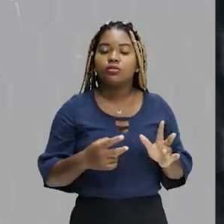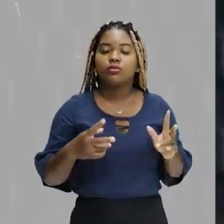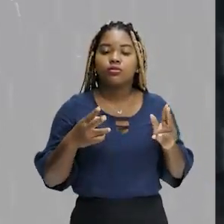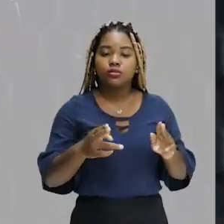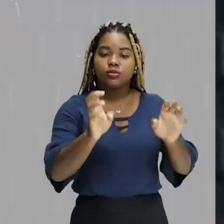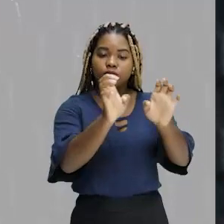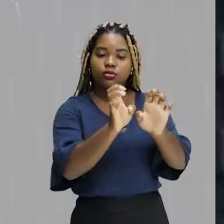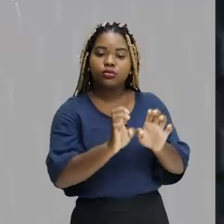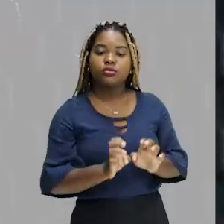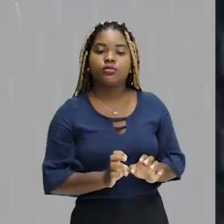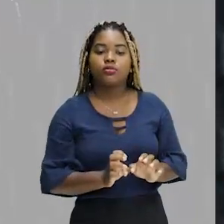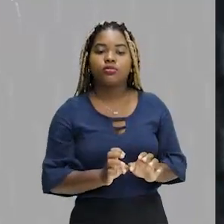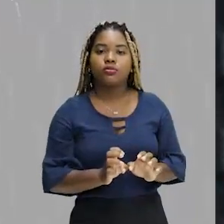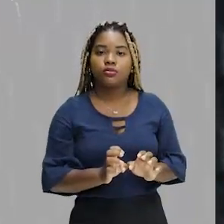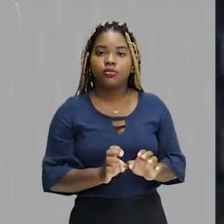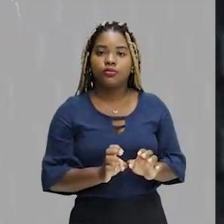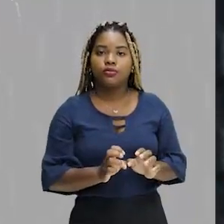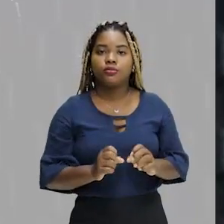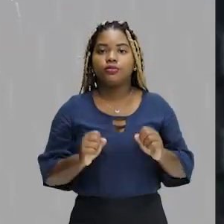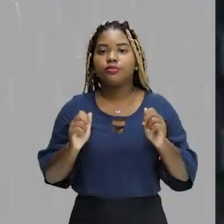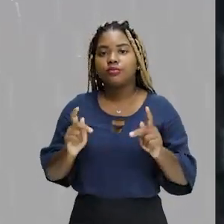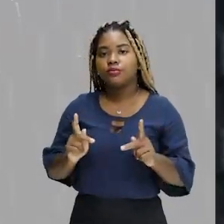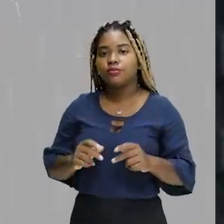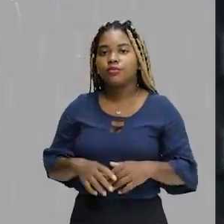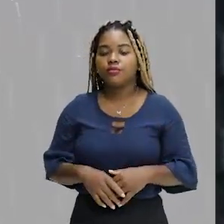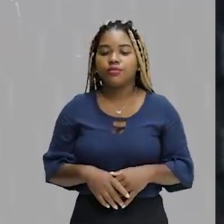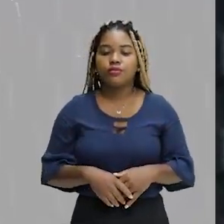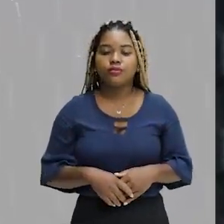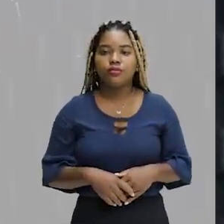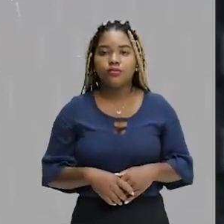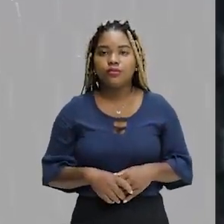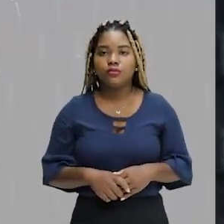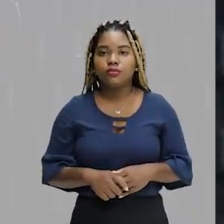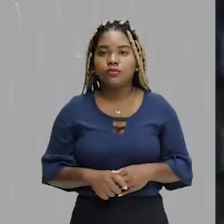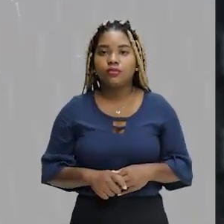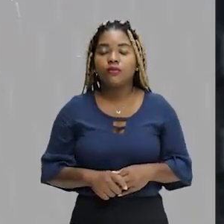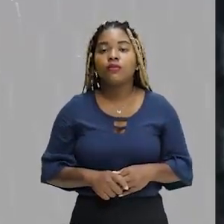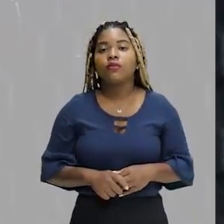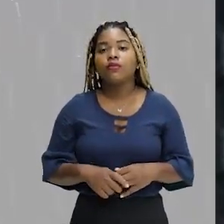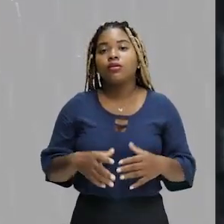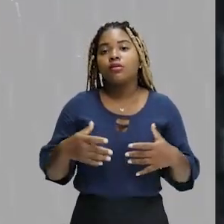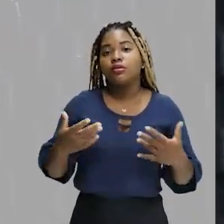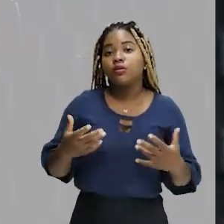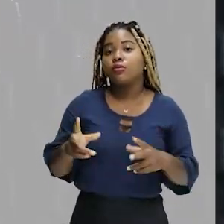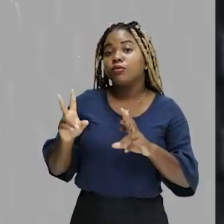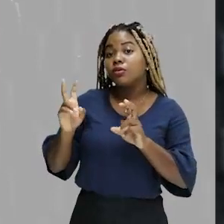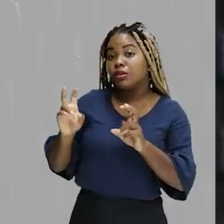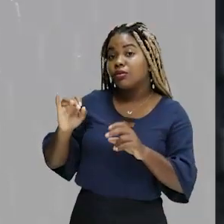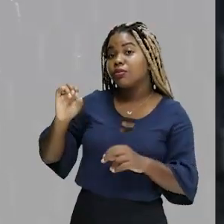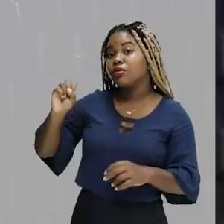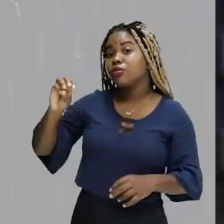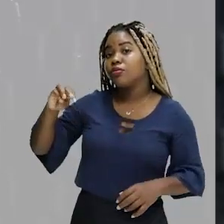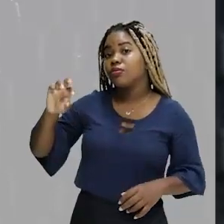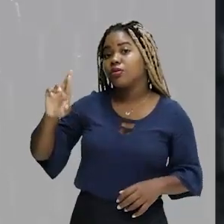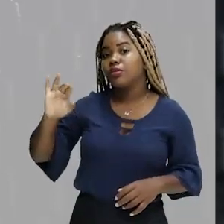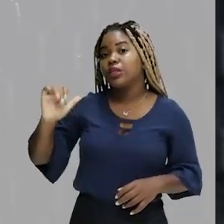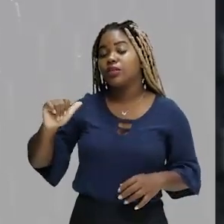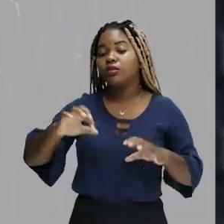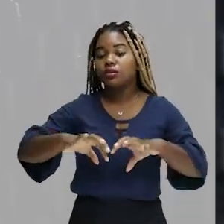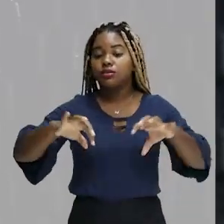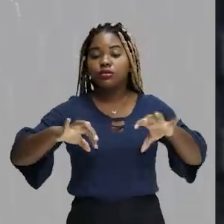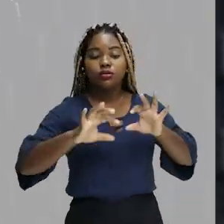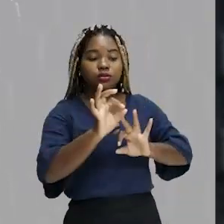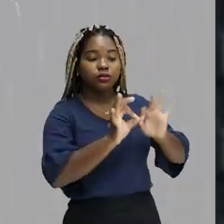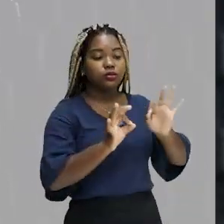beleza? Substâncias diferentes que apresentam a mesma forma molecular. A isomeria, ela se classifica, ela se divide